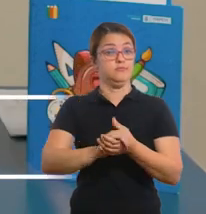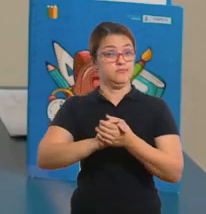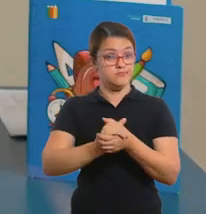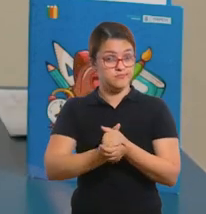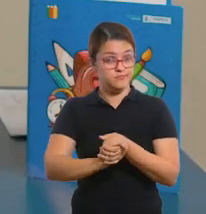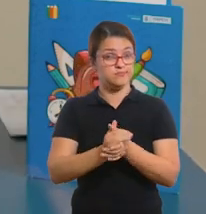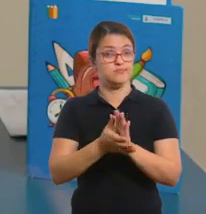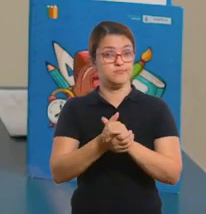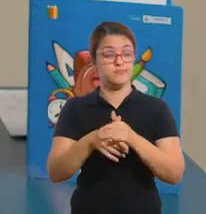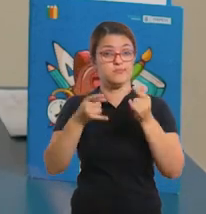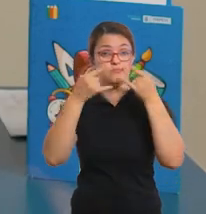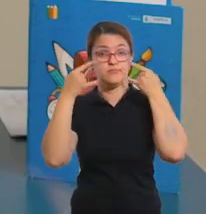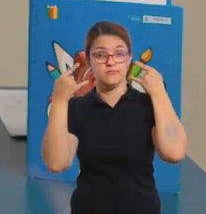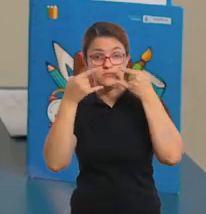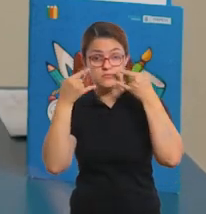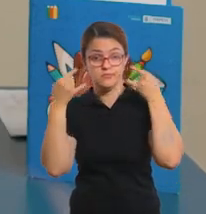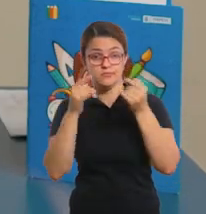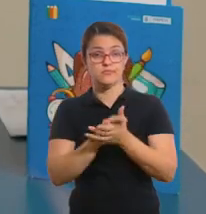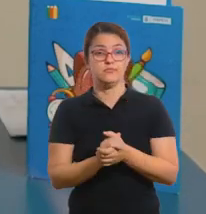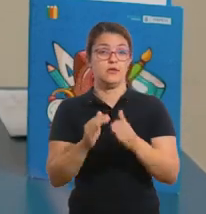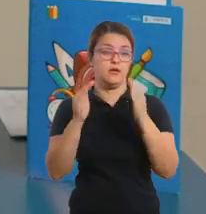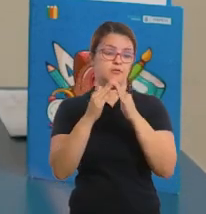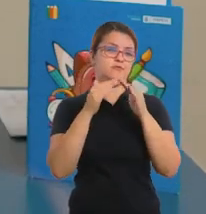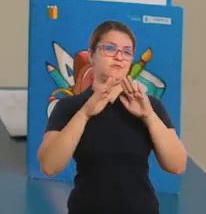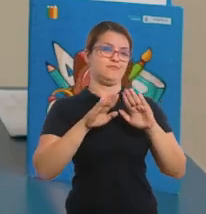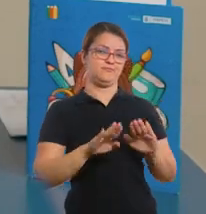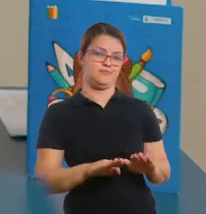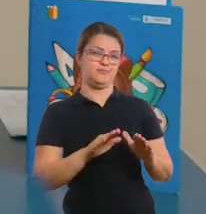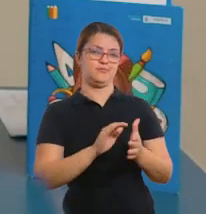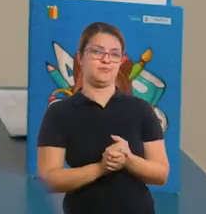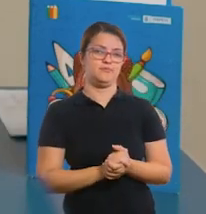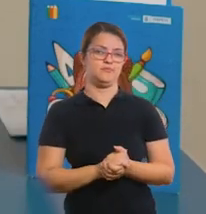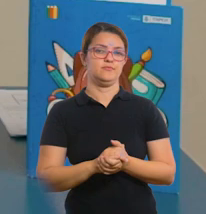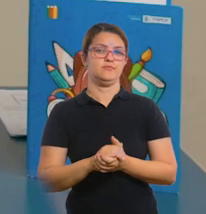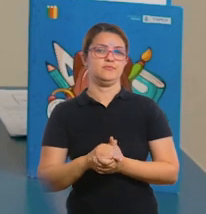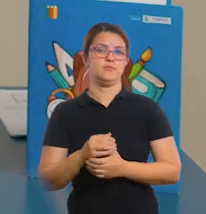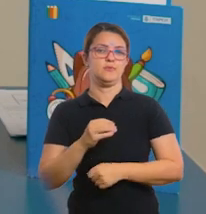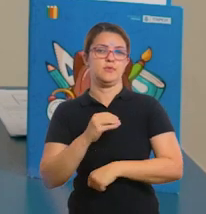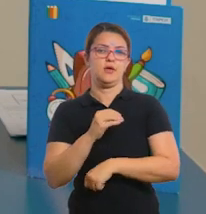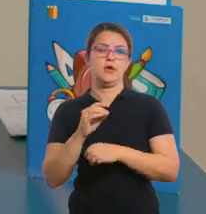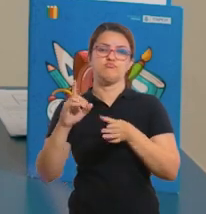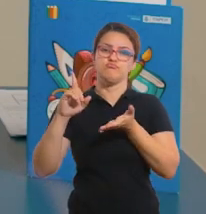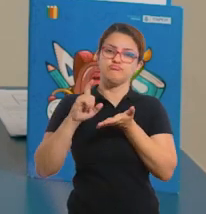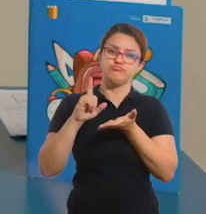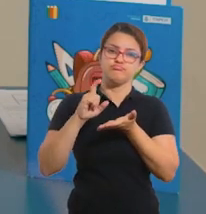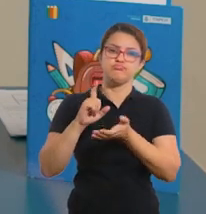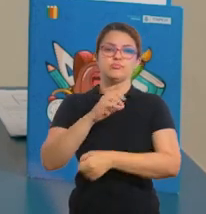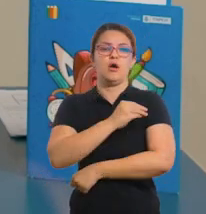de hoje. Não se esqueçam de lavar bem as mãos, usar a máscara, fique em